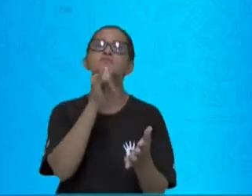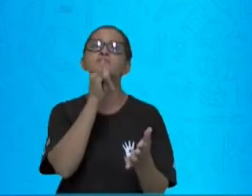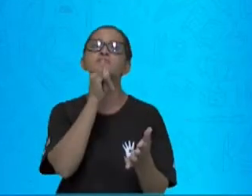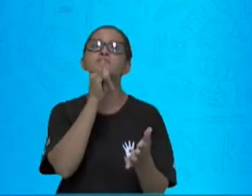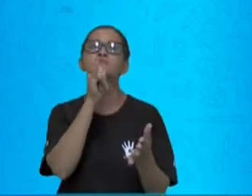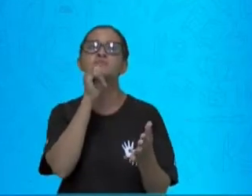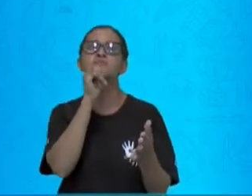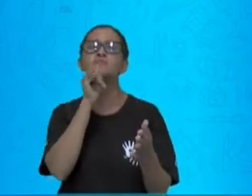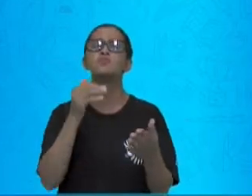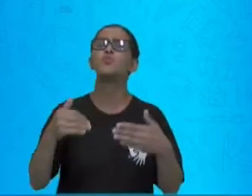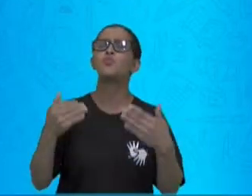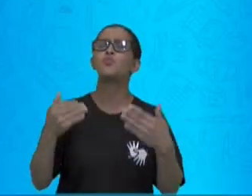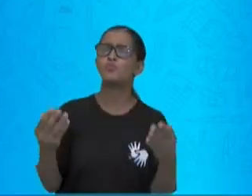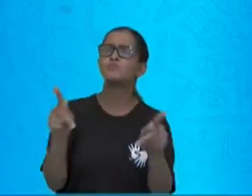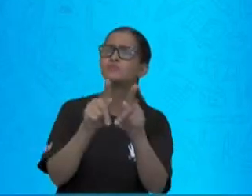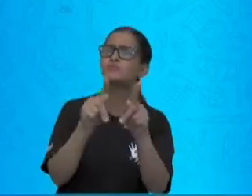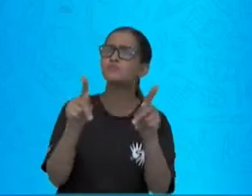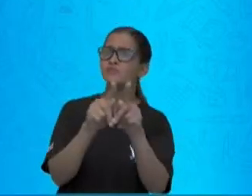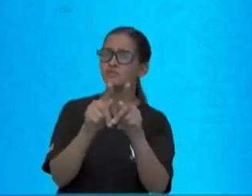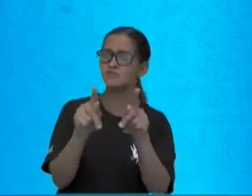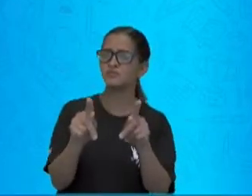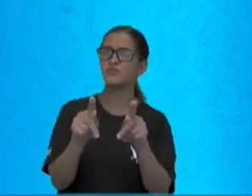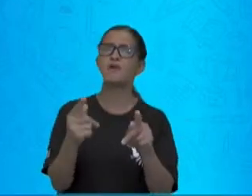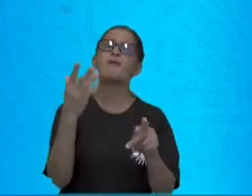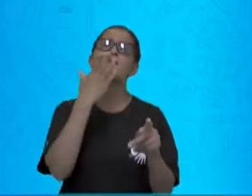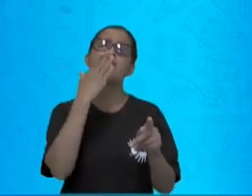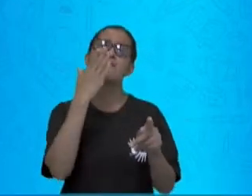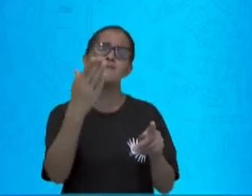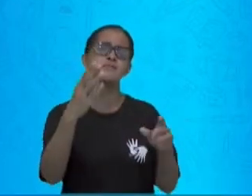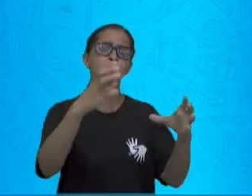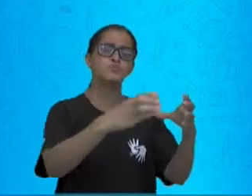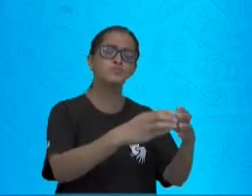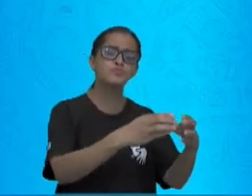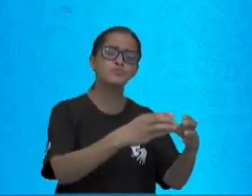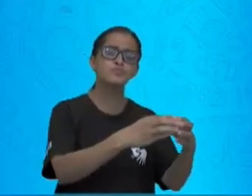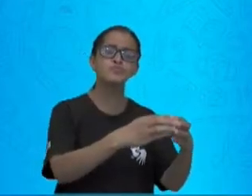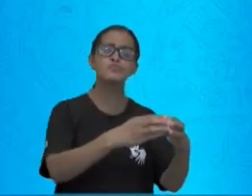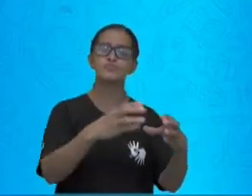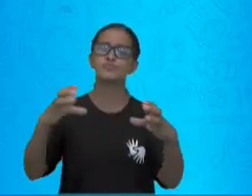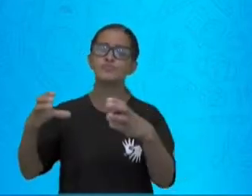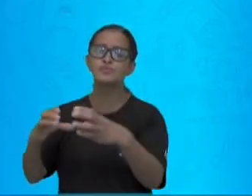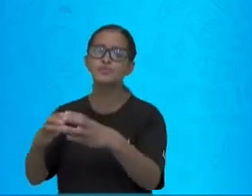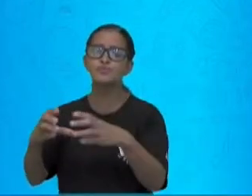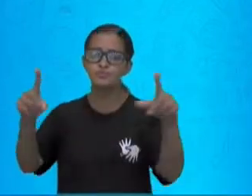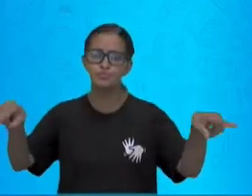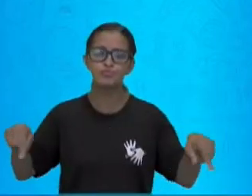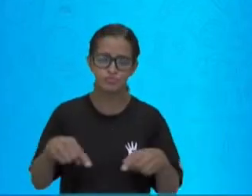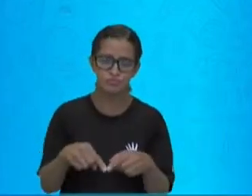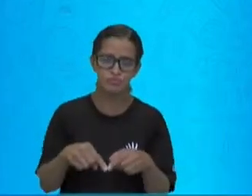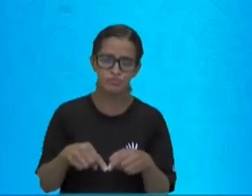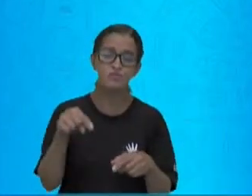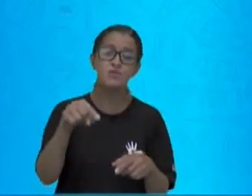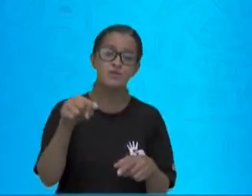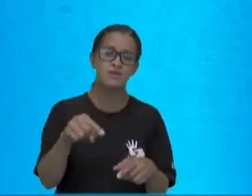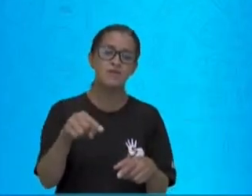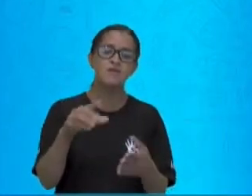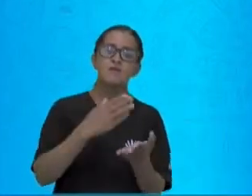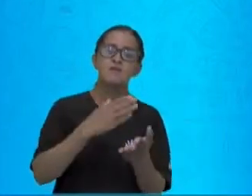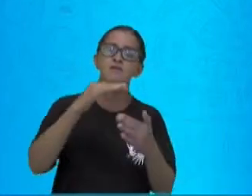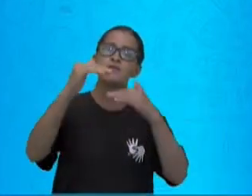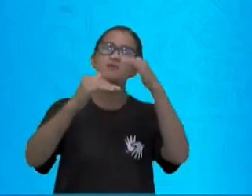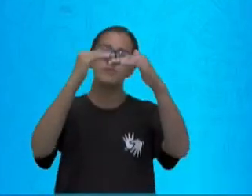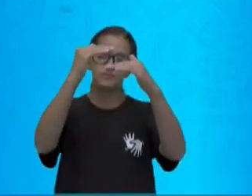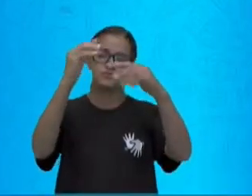sua professora ou professor pede para a sala fazer um grupo, né? E vocês vão desenvolver um trabalho